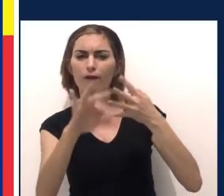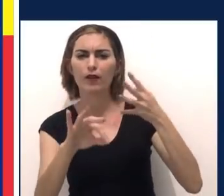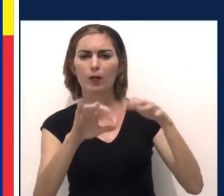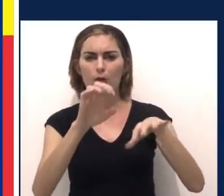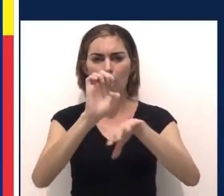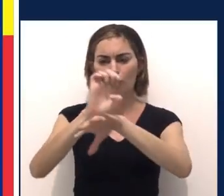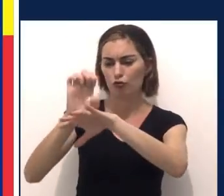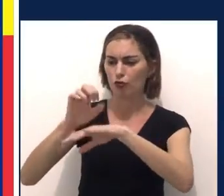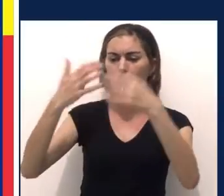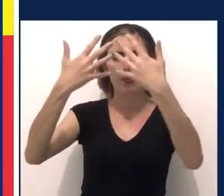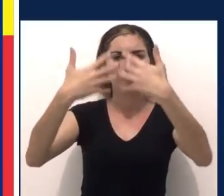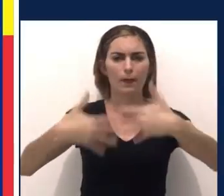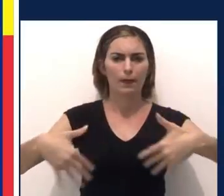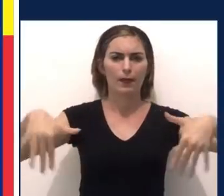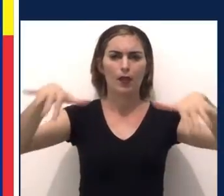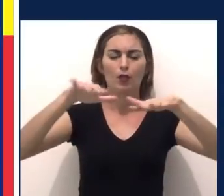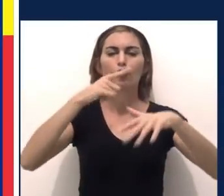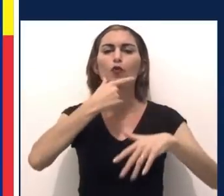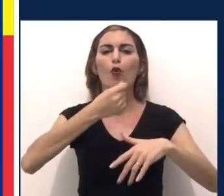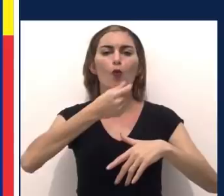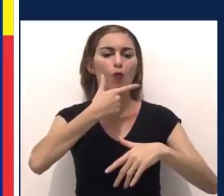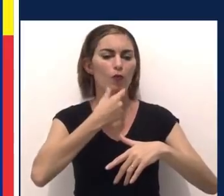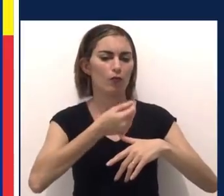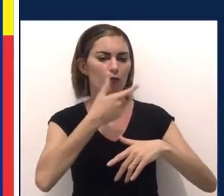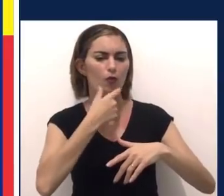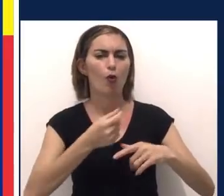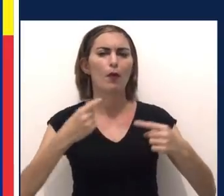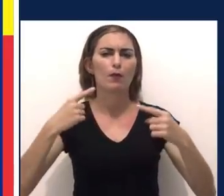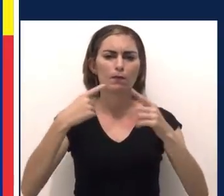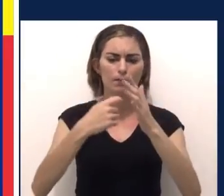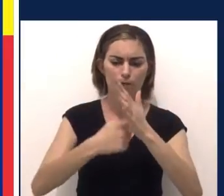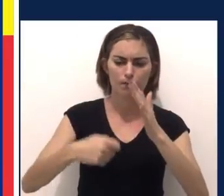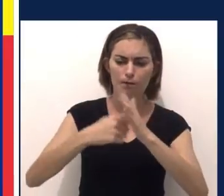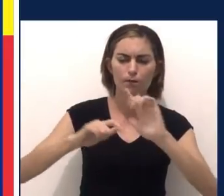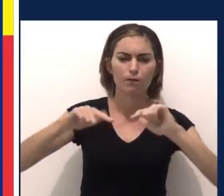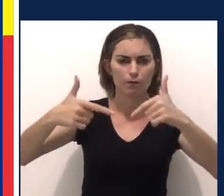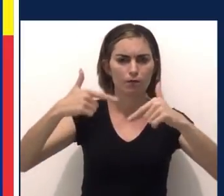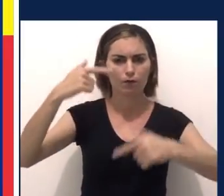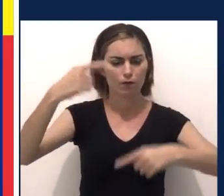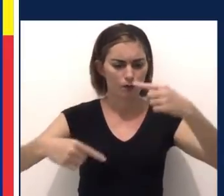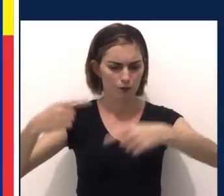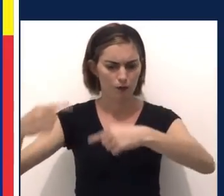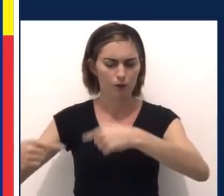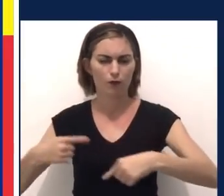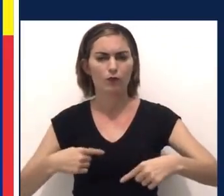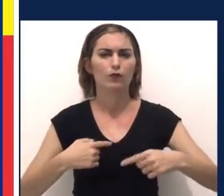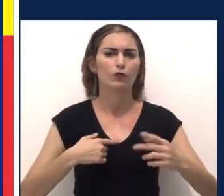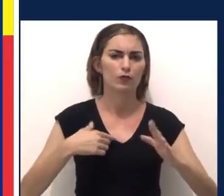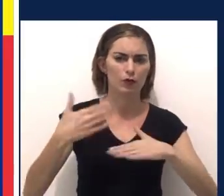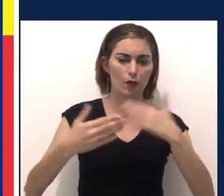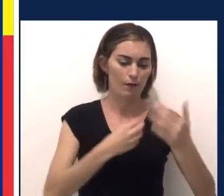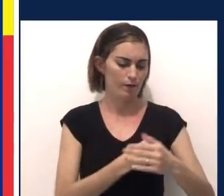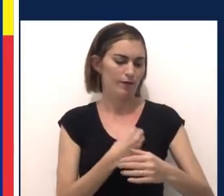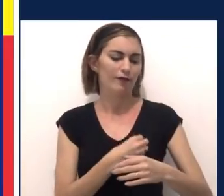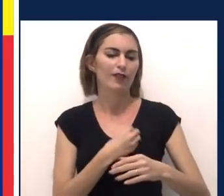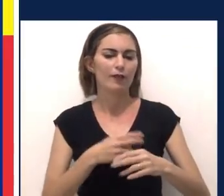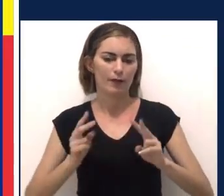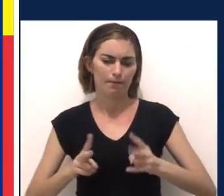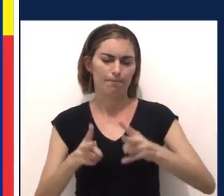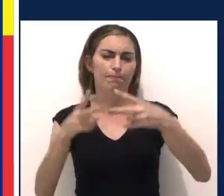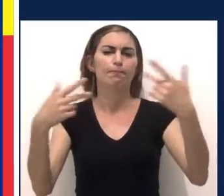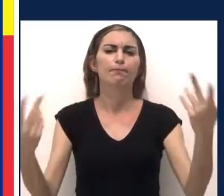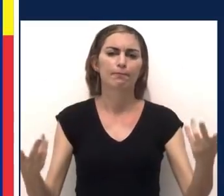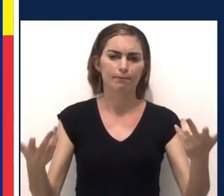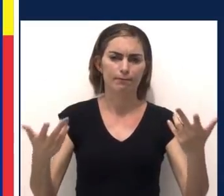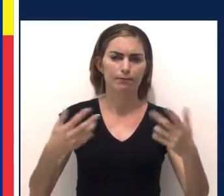afirma que em estado natural os homens lutam entre si. Então, para